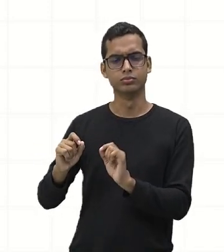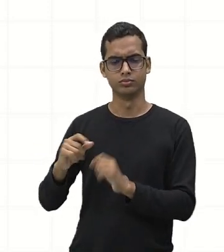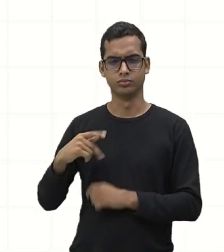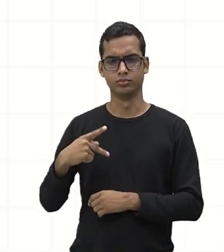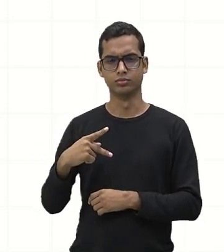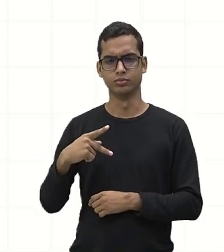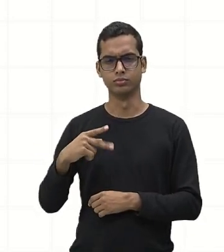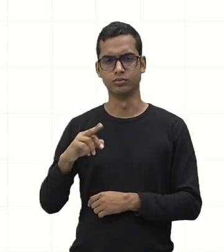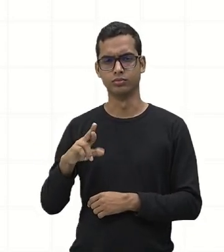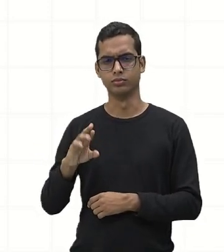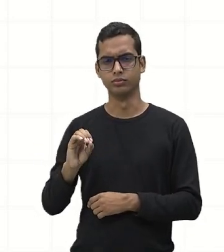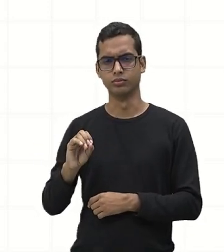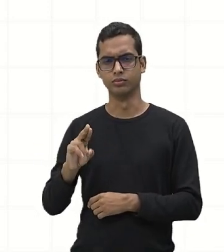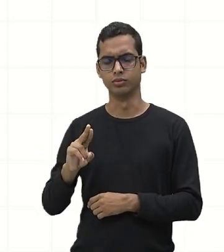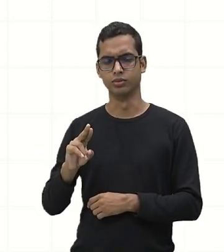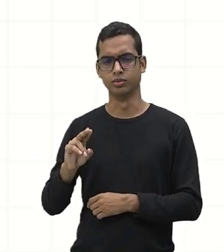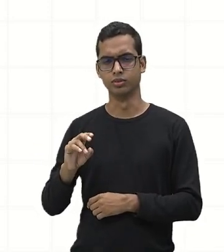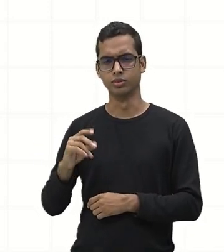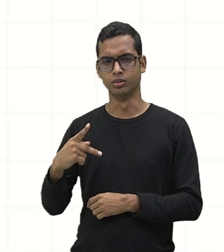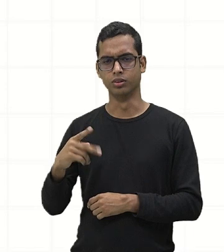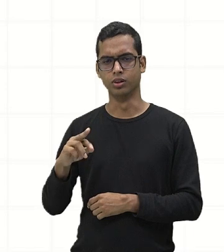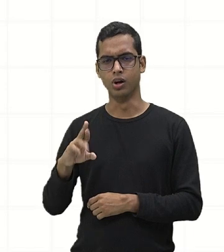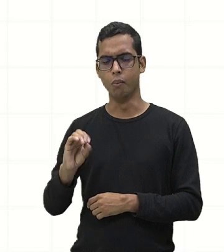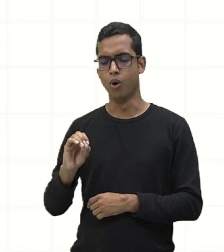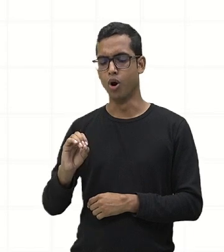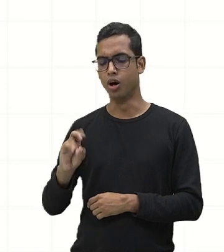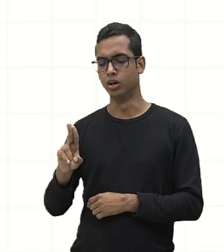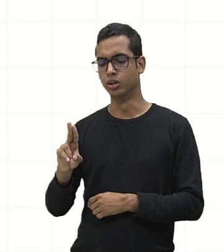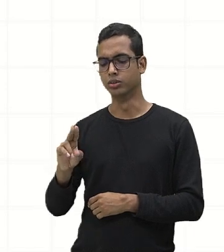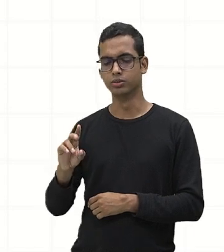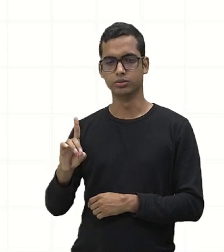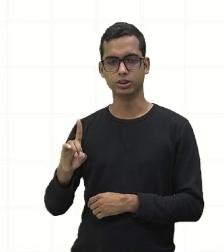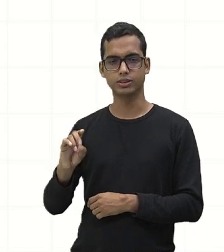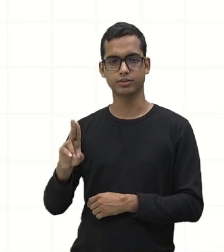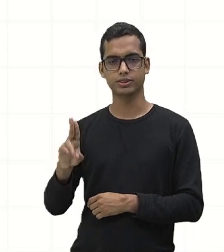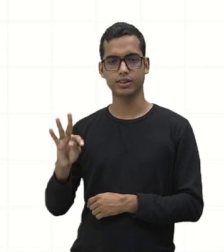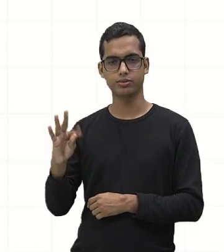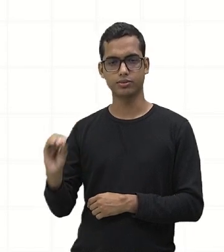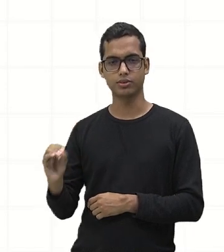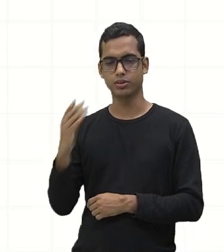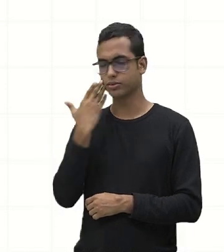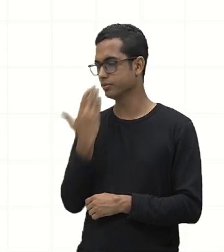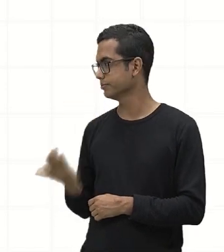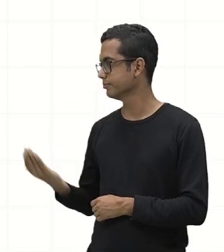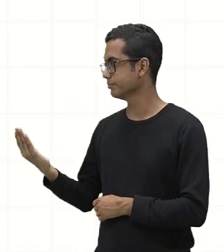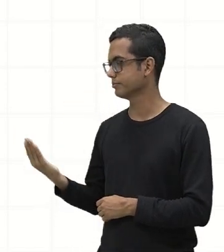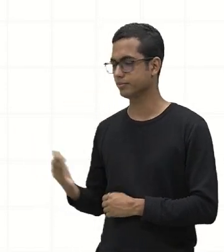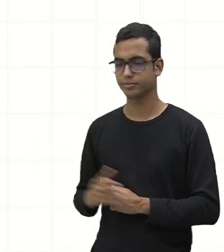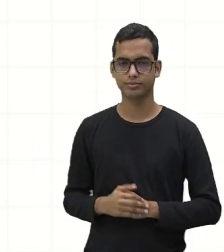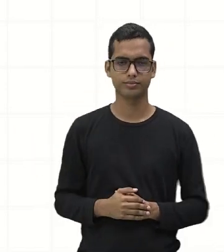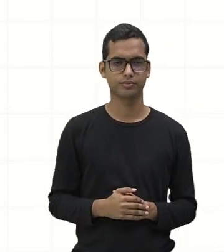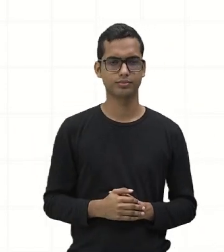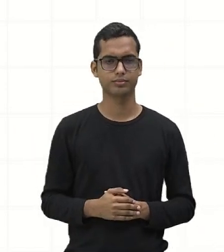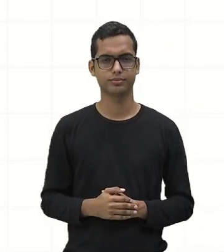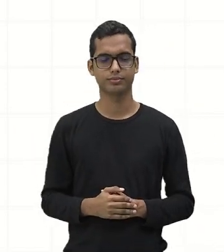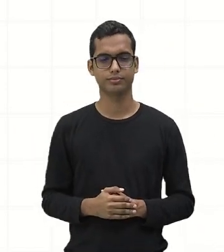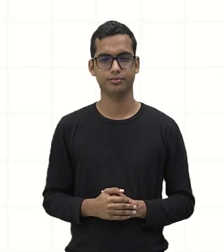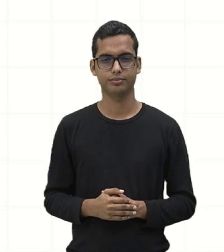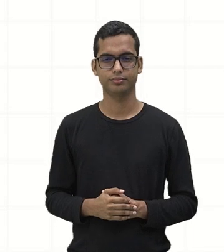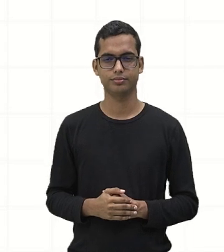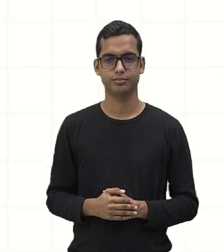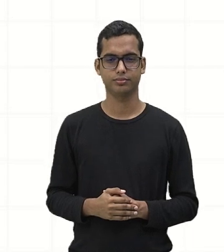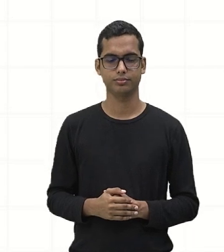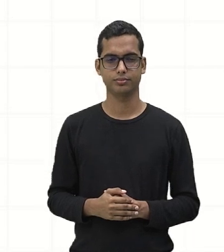está sendo multiplicada. Olha aqui a palavra produto, né? Então, nós temos aqui, o 2 que multiplica